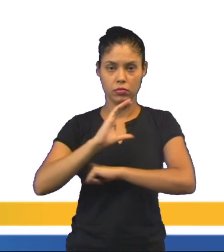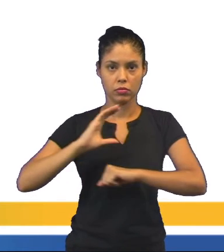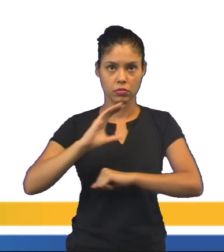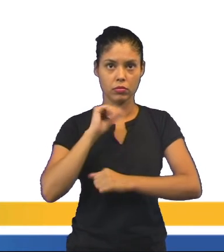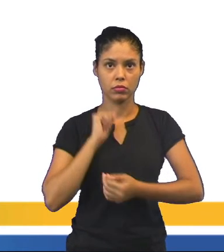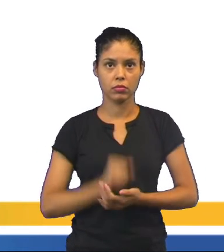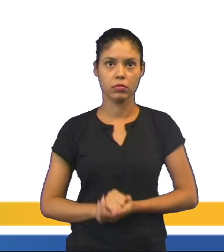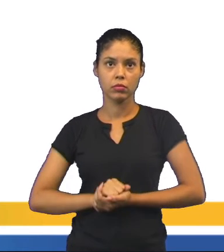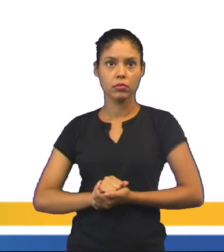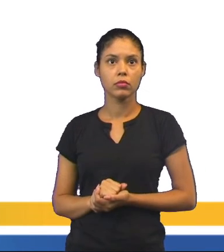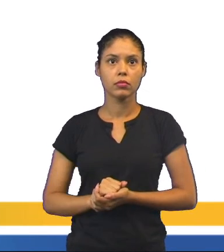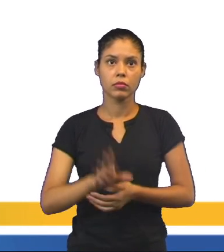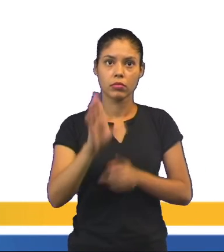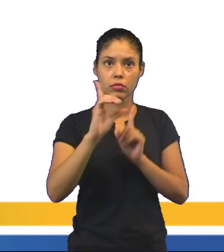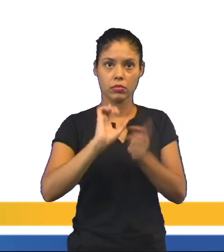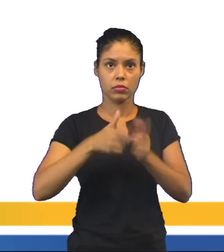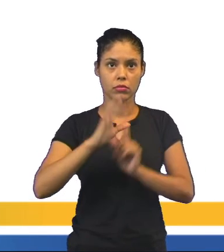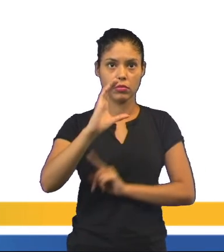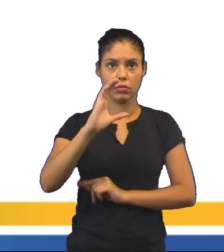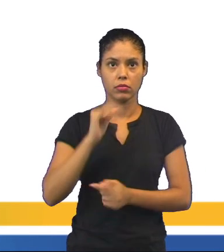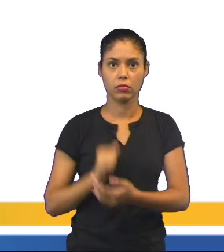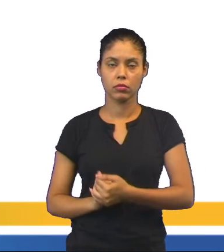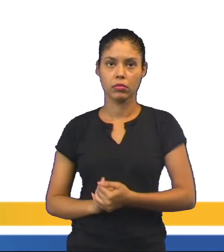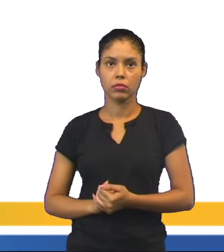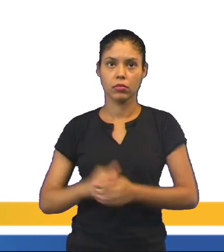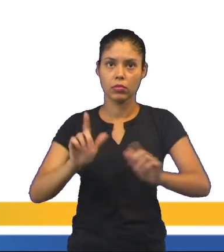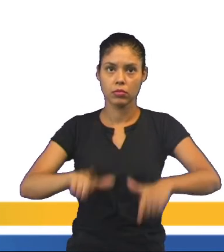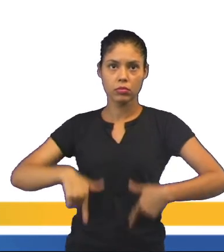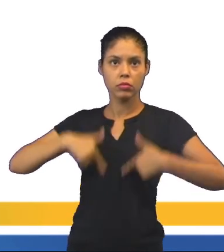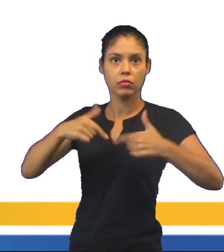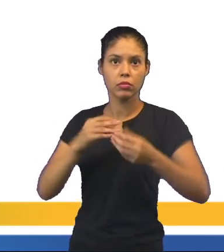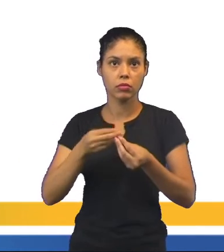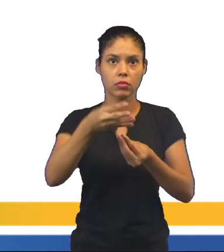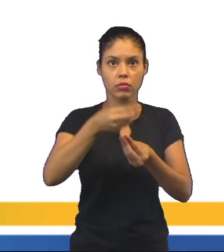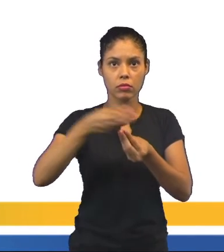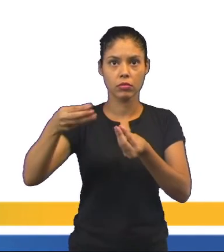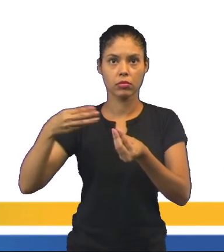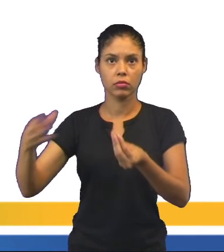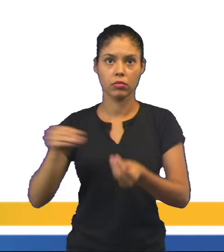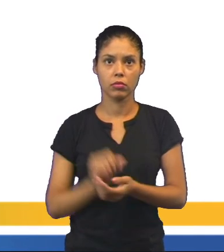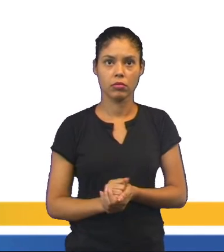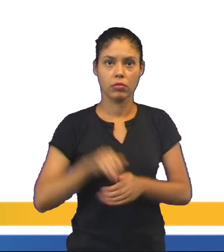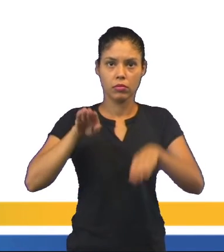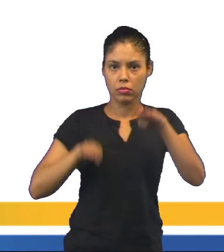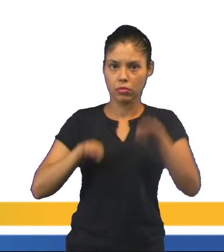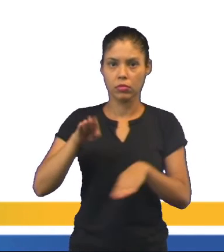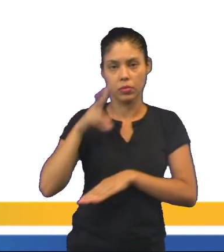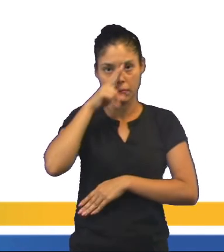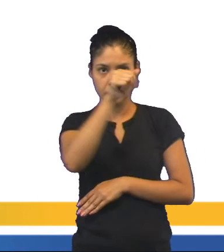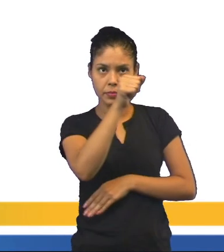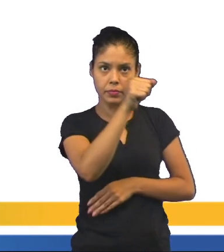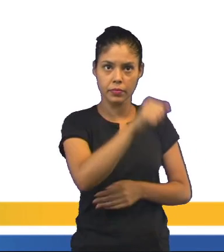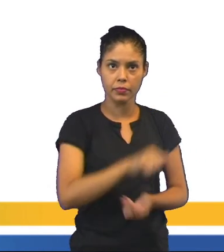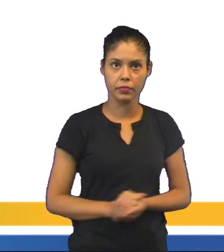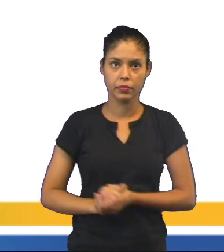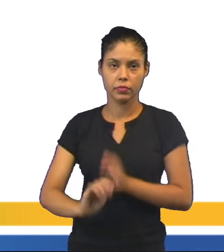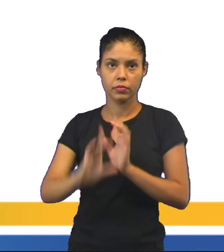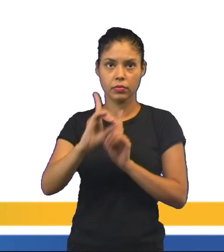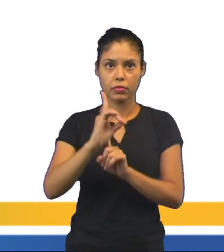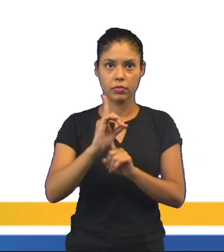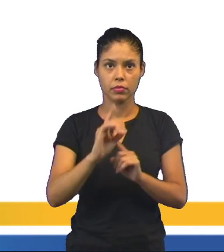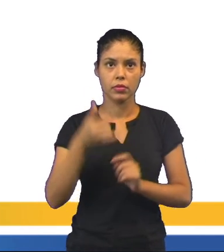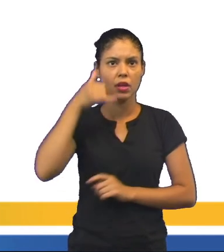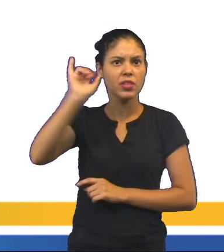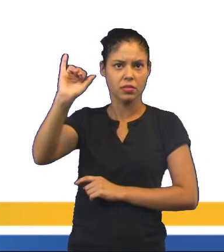instituições constitucionais. Letra C, combater a distribuição equilibrada de poder. E